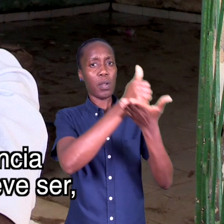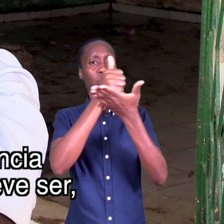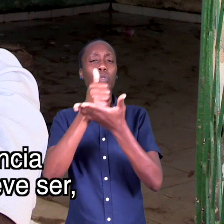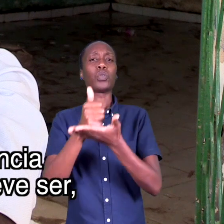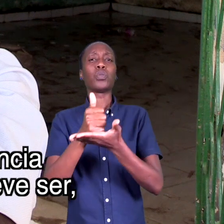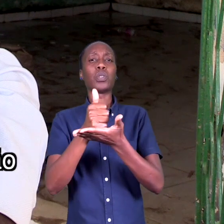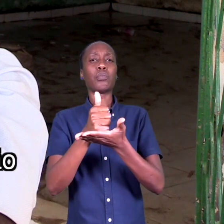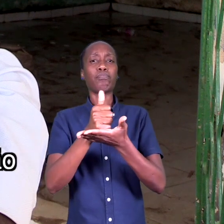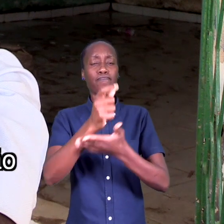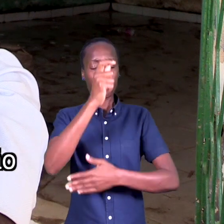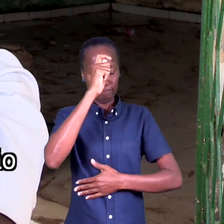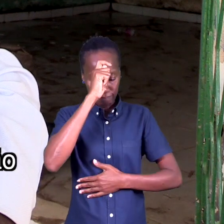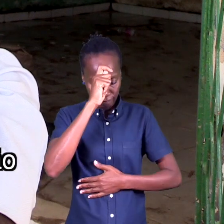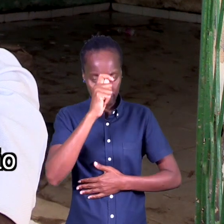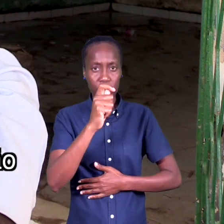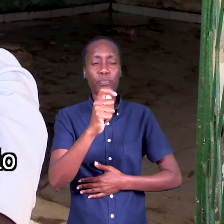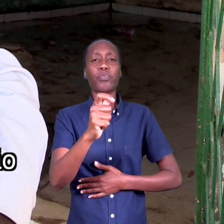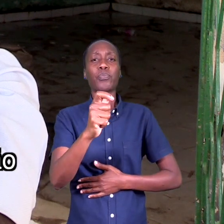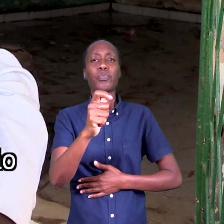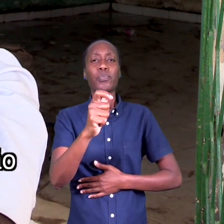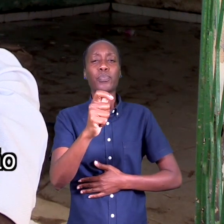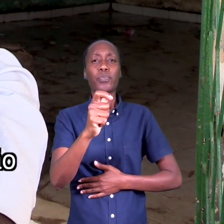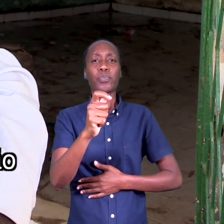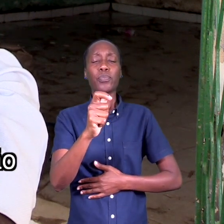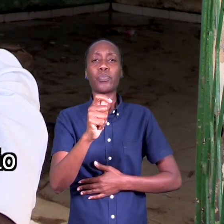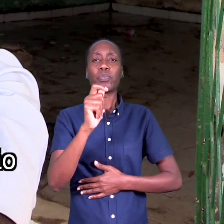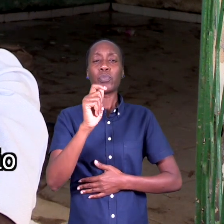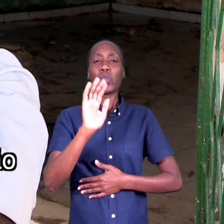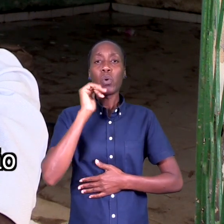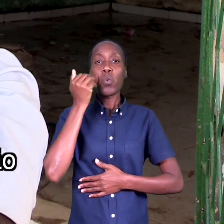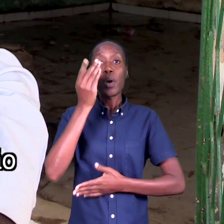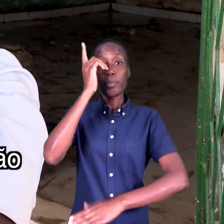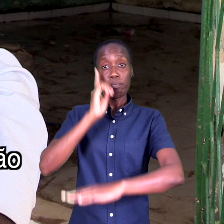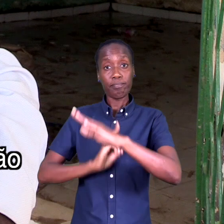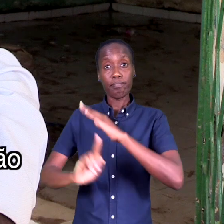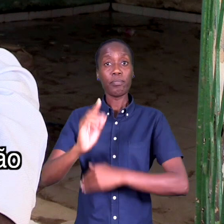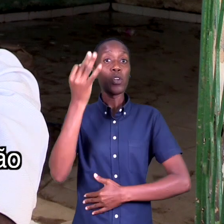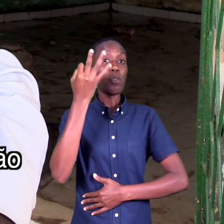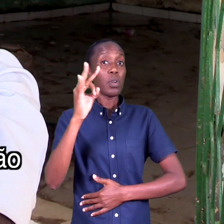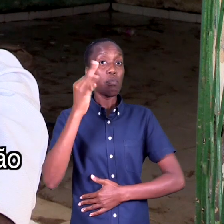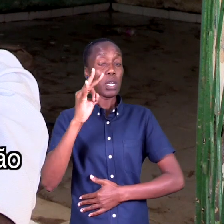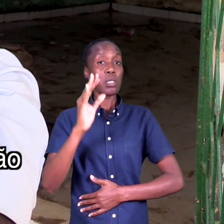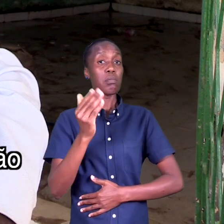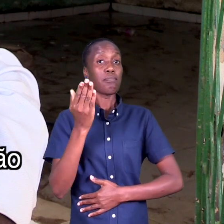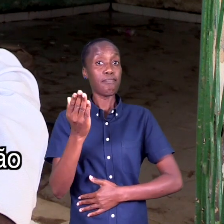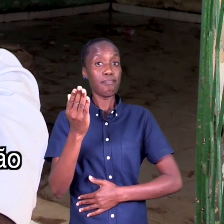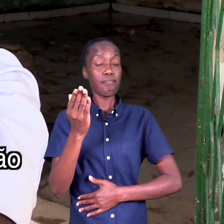como deve ser. Eles têm sido dado prioridade, são atendidos de boa maneira e quando chegam na